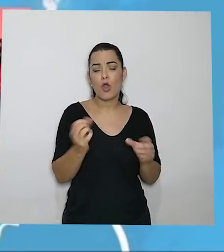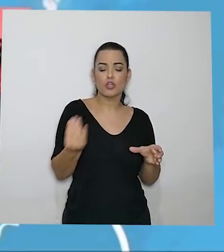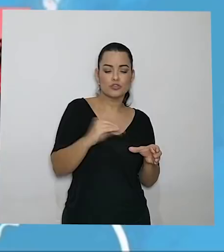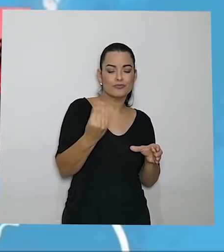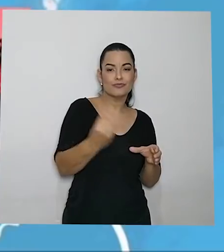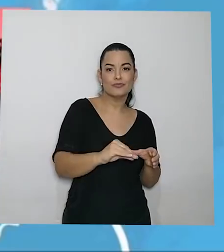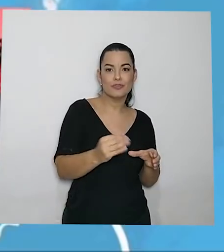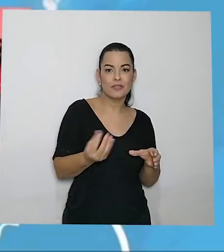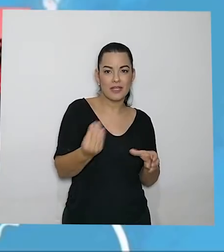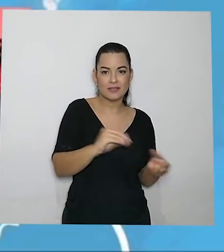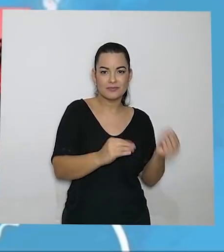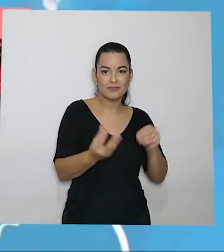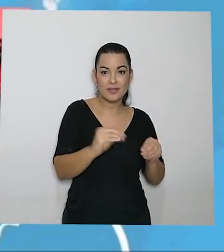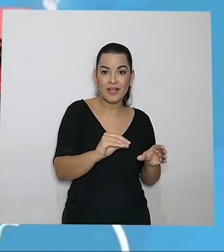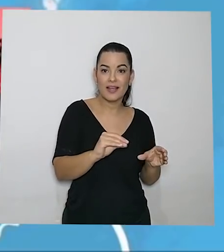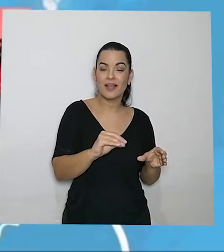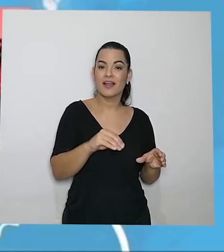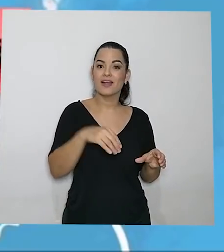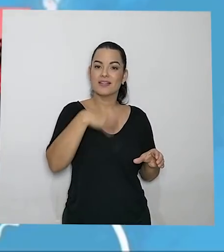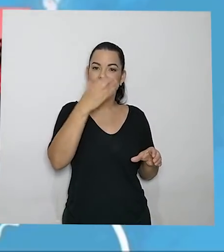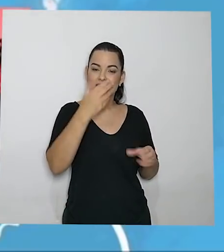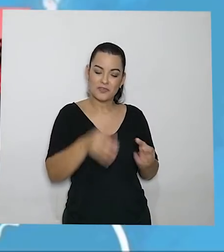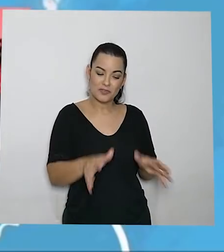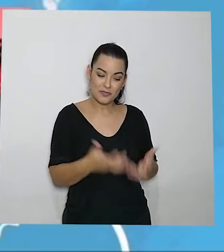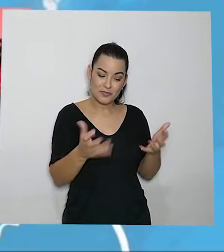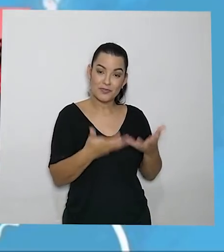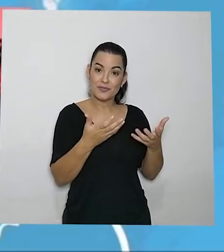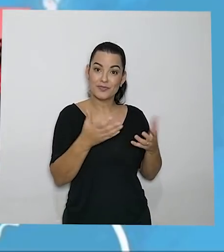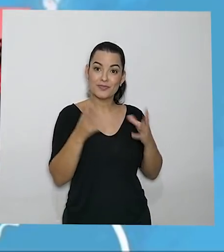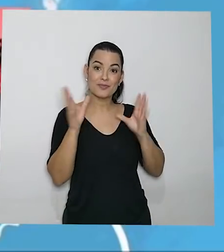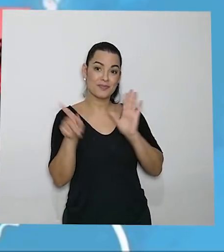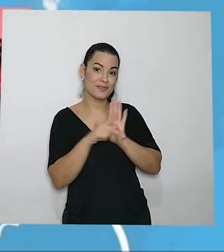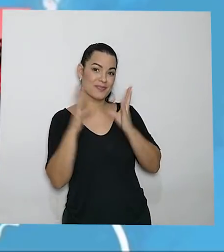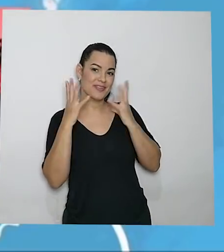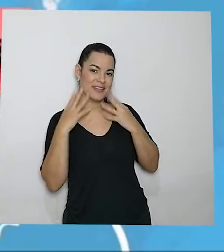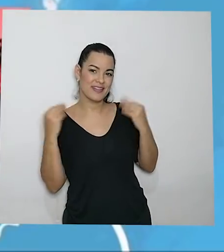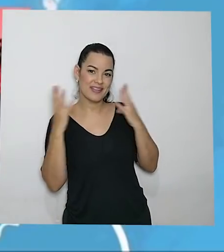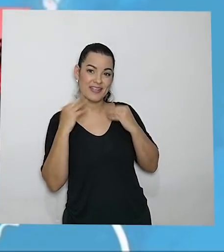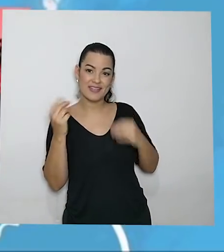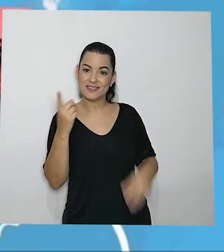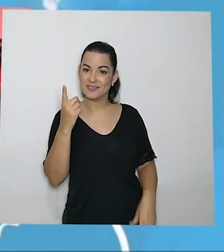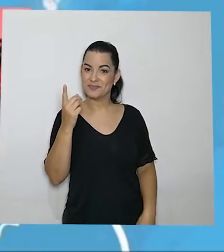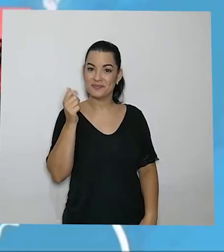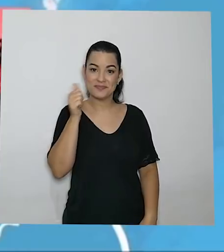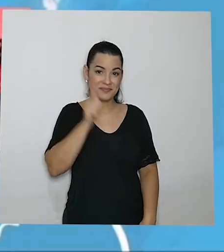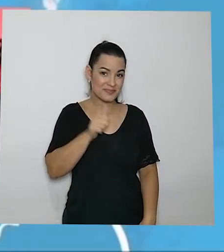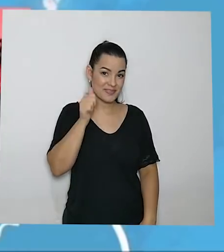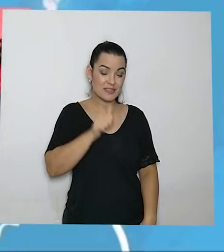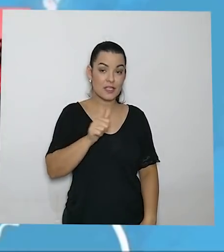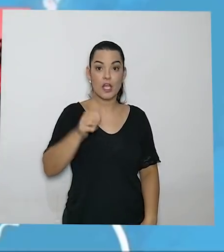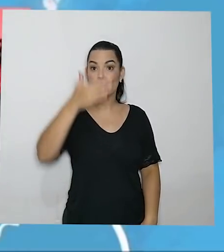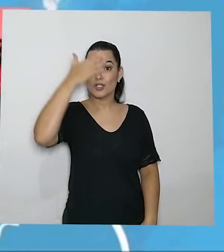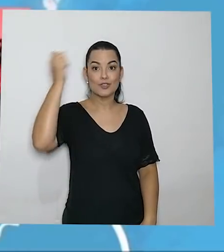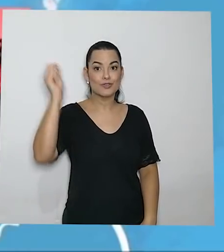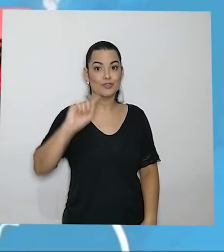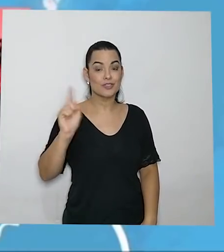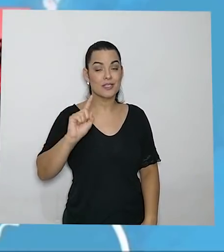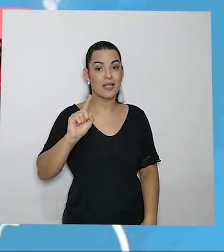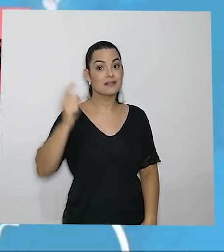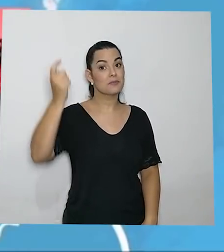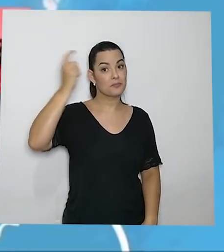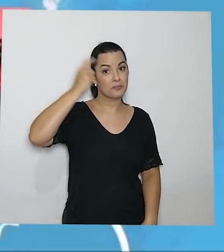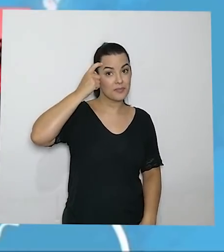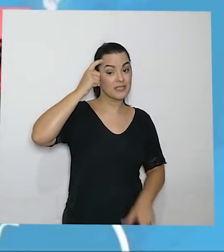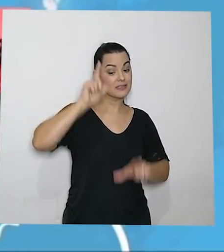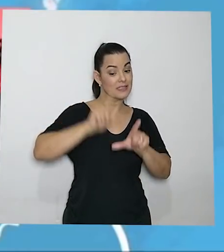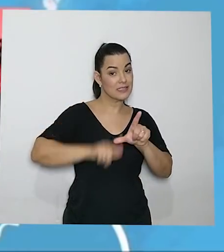frutas da Dona Medonha. Não esqueça de pensar, quando for escrever, nas letras que